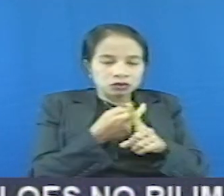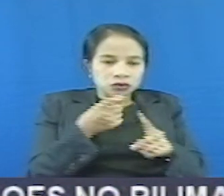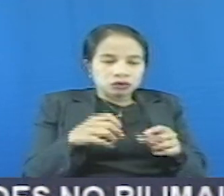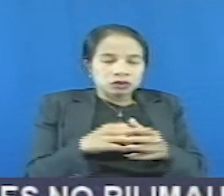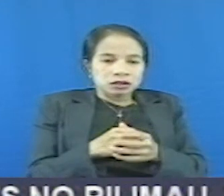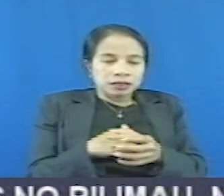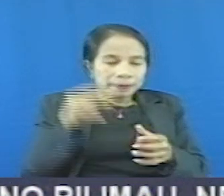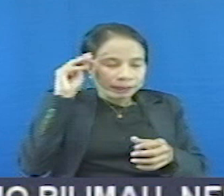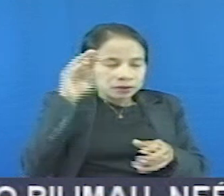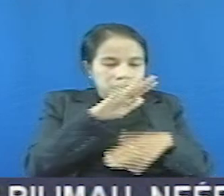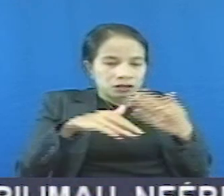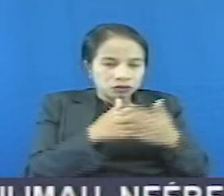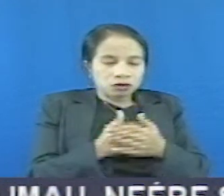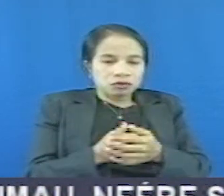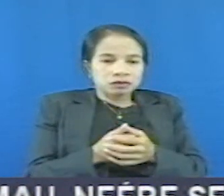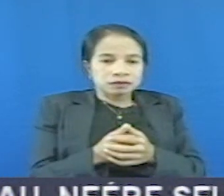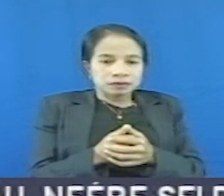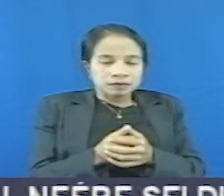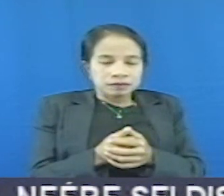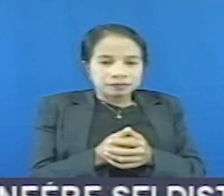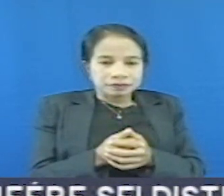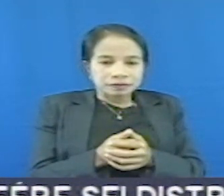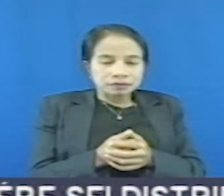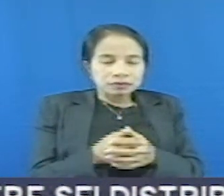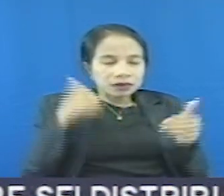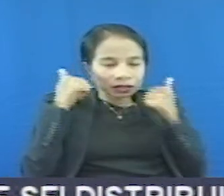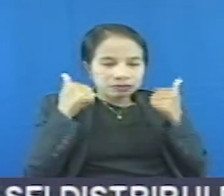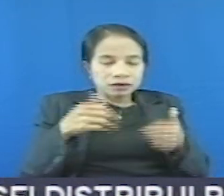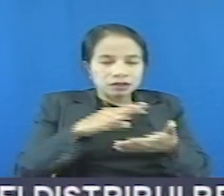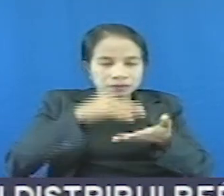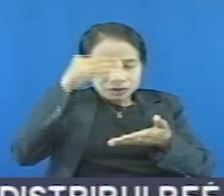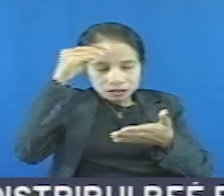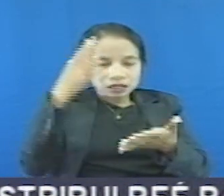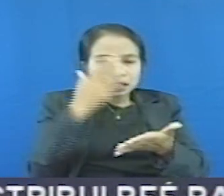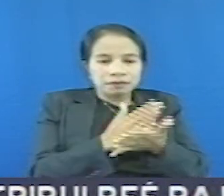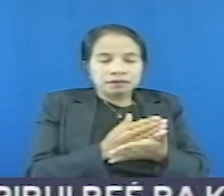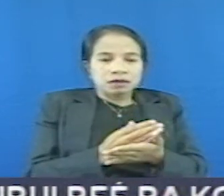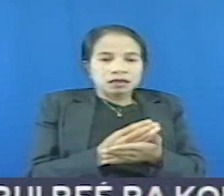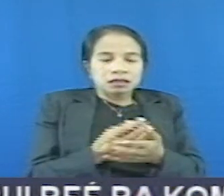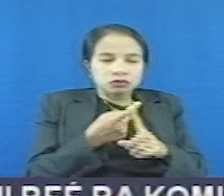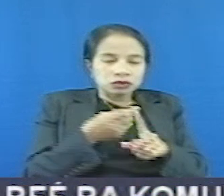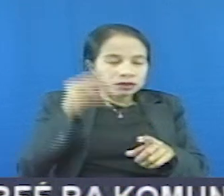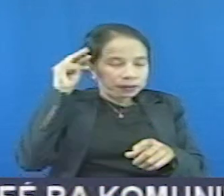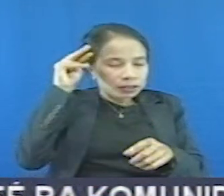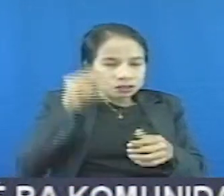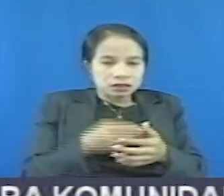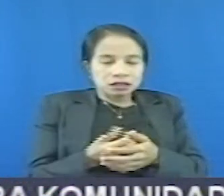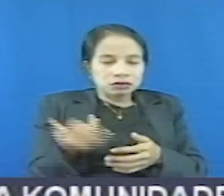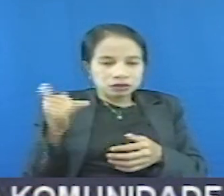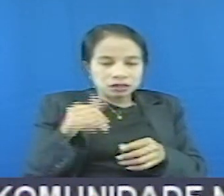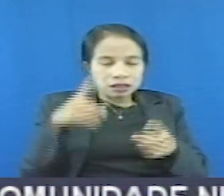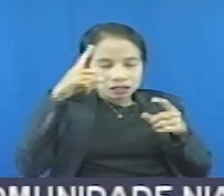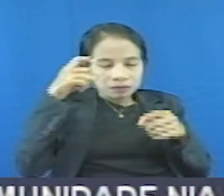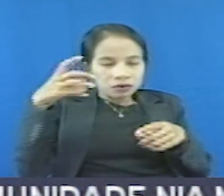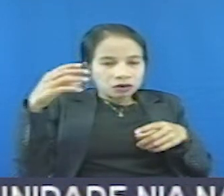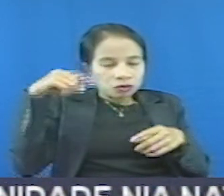Covid-19. Ba atividade ensino-aprendizagem, seja para provisório tuir de espaço ministerial. Também o governo decide onde implementa